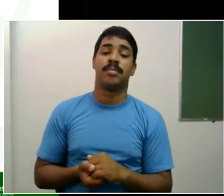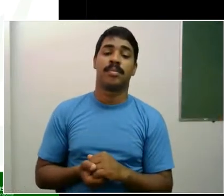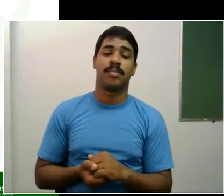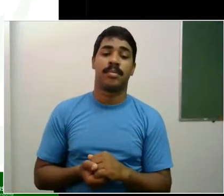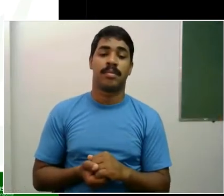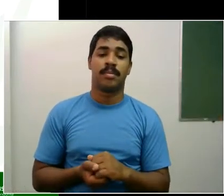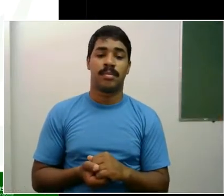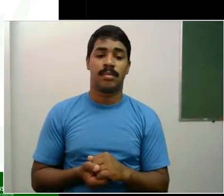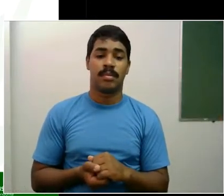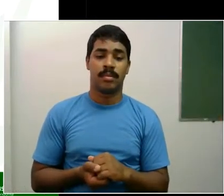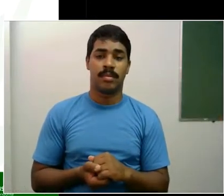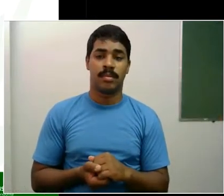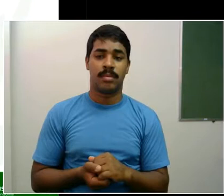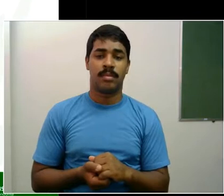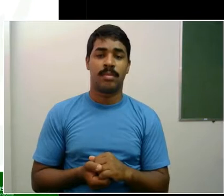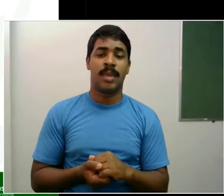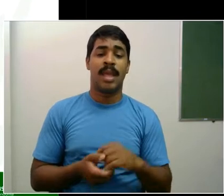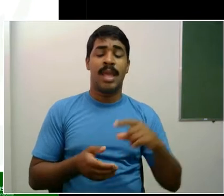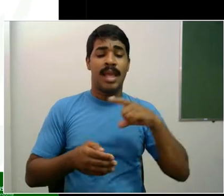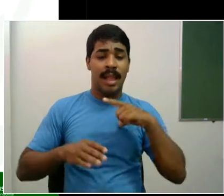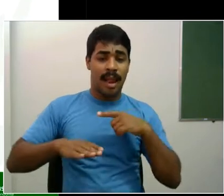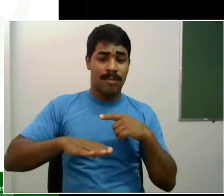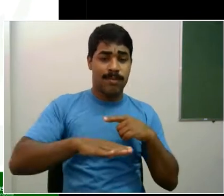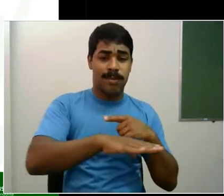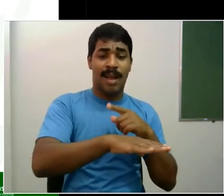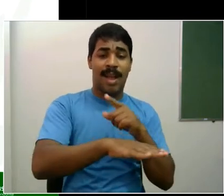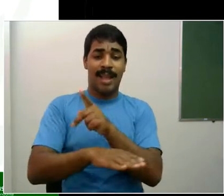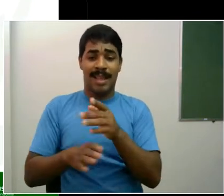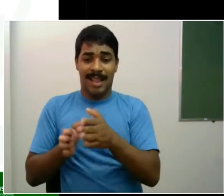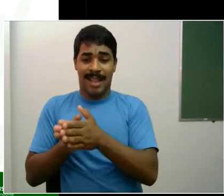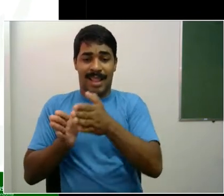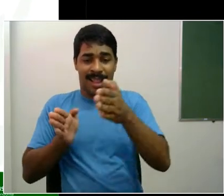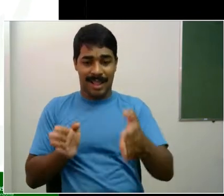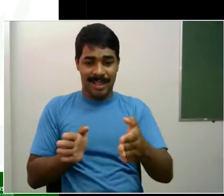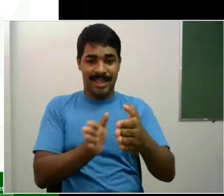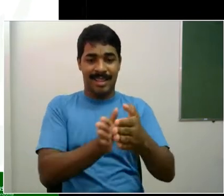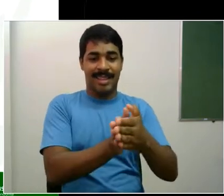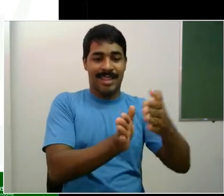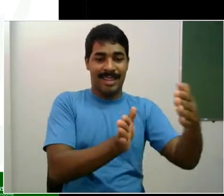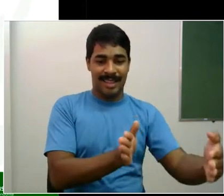no decurso do tempo, e sua velocidade